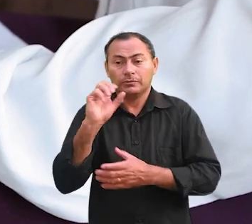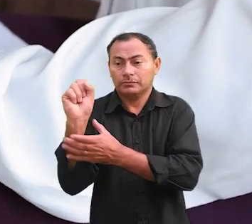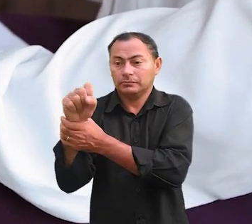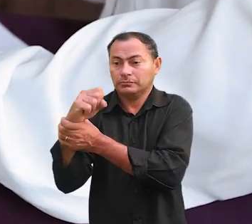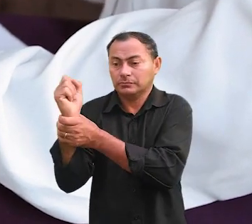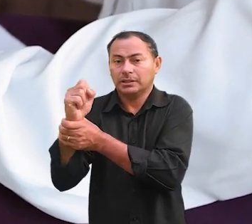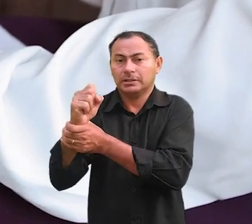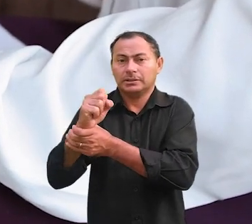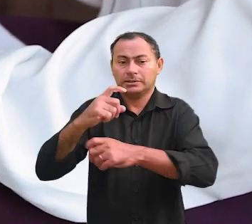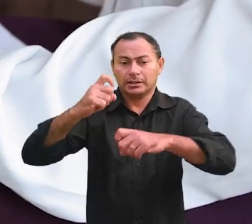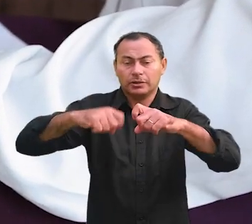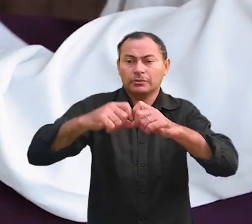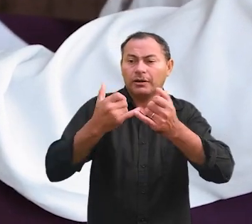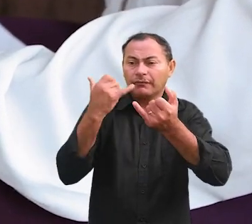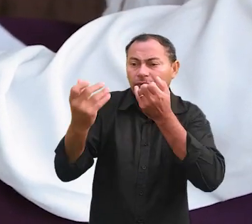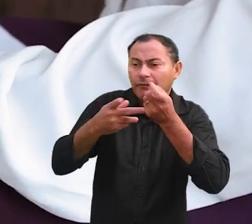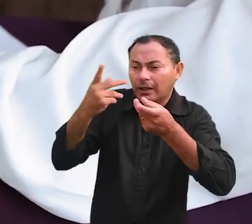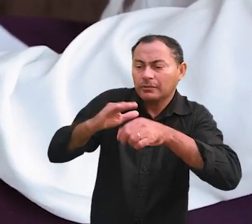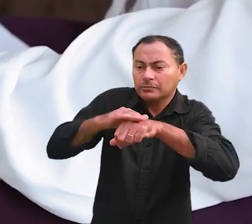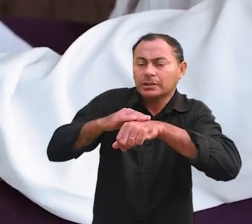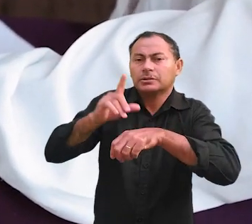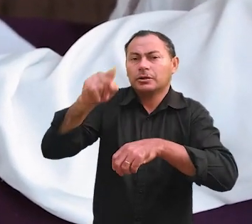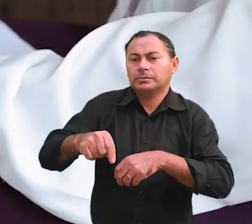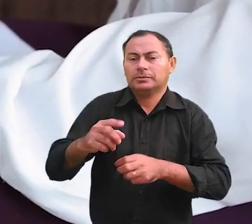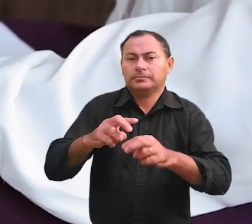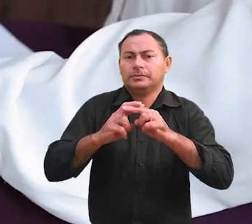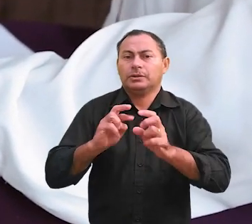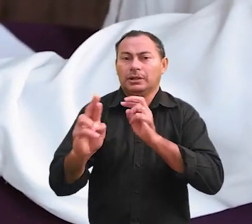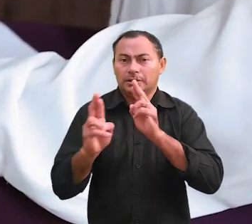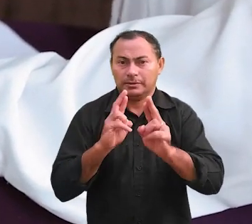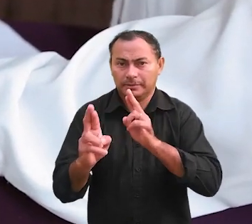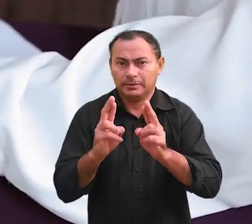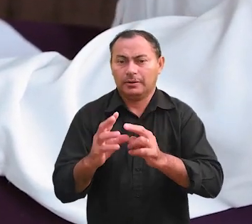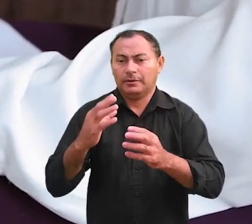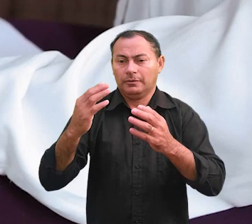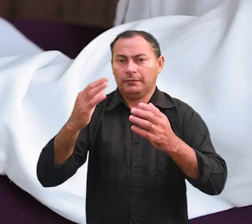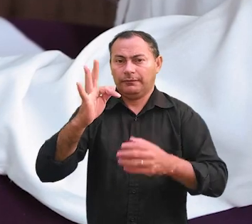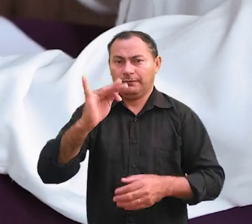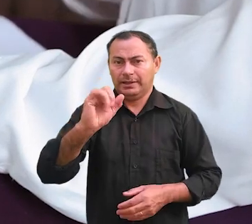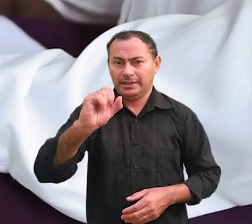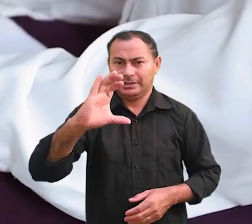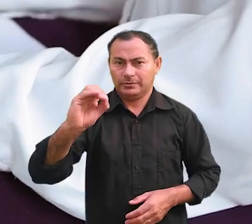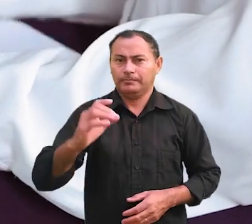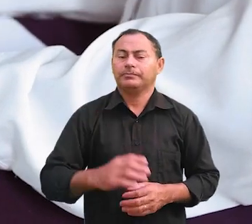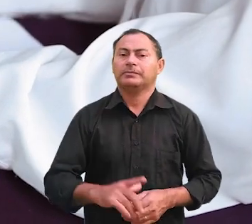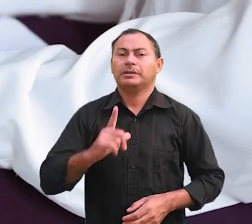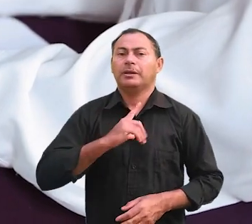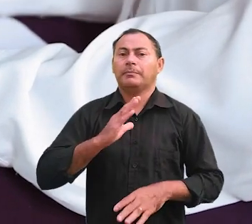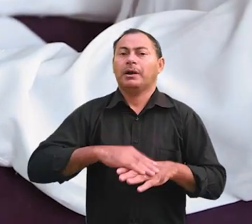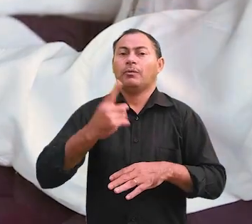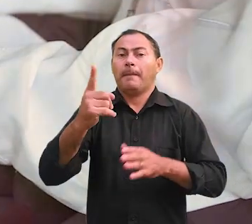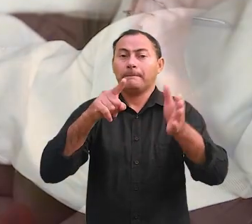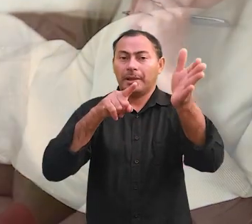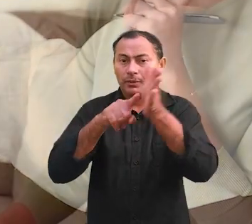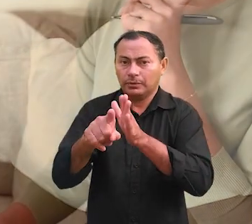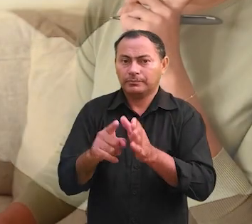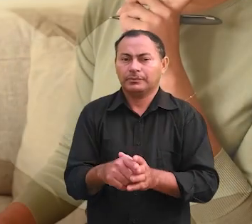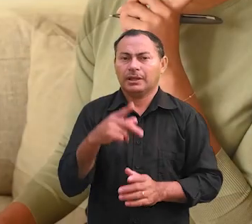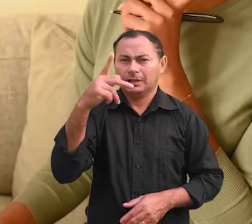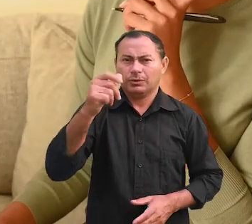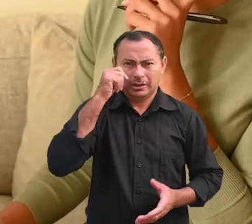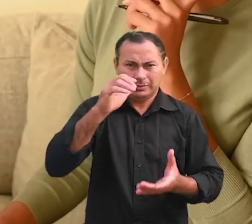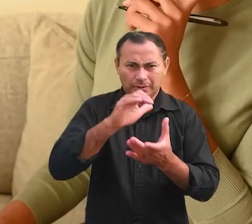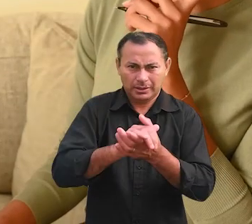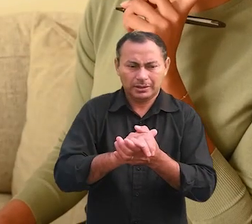consultar um terapeuta sexual informar se adequadamente sobre a questão do relacionamento físico tenho mais uma pergunta